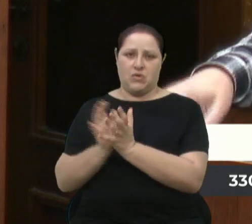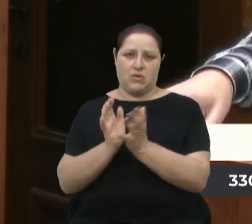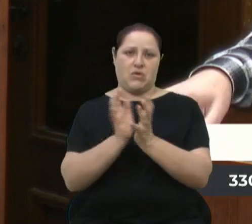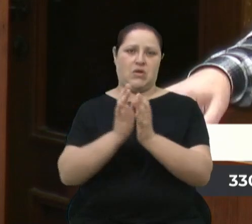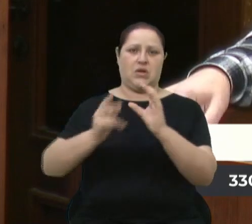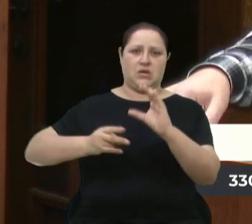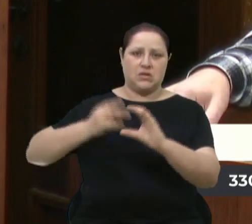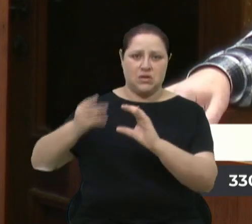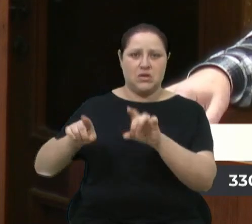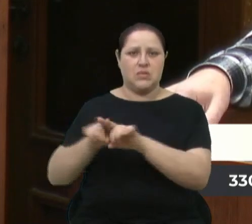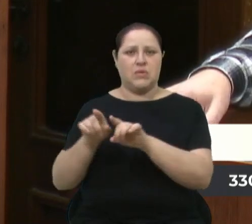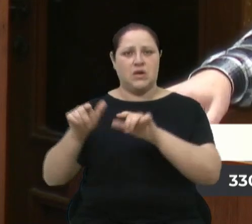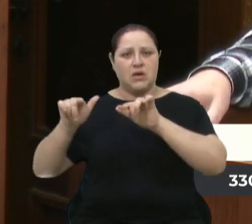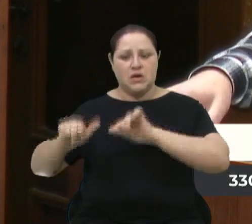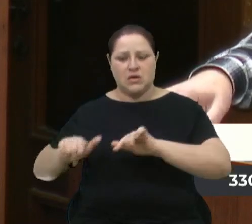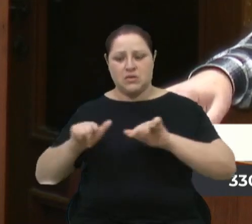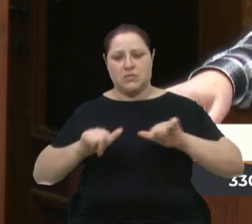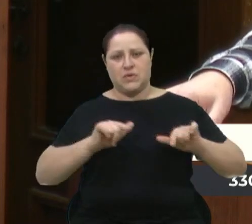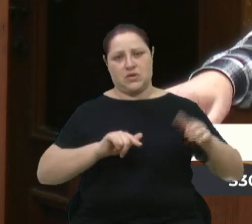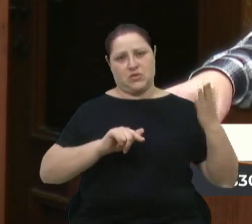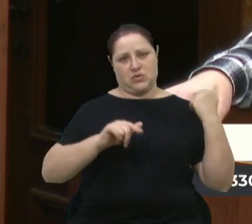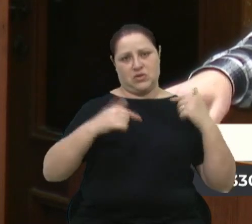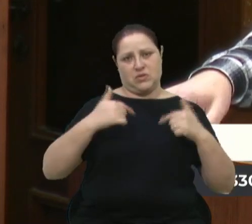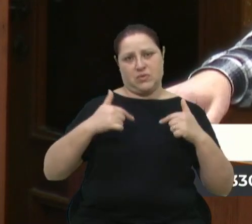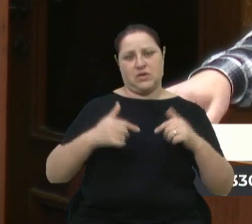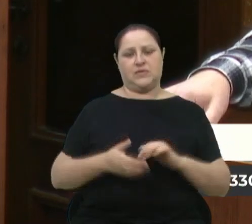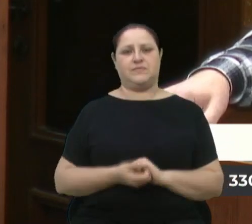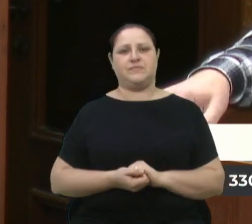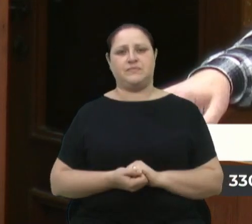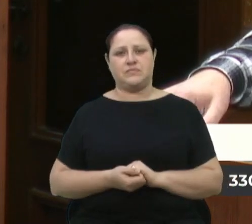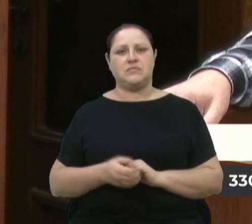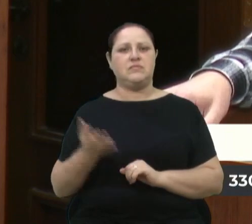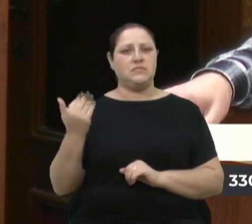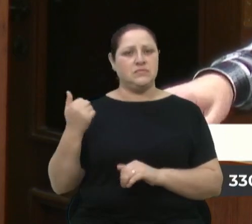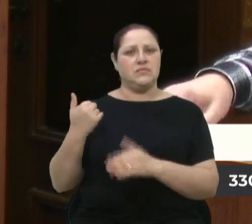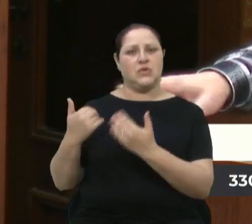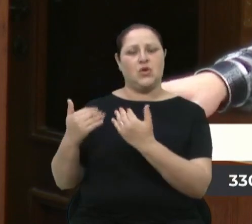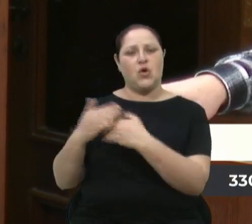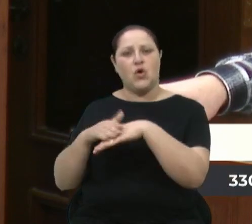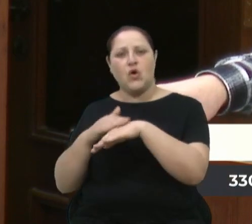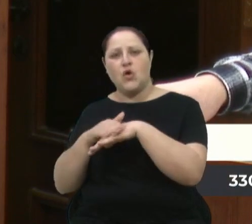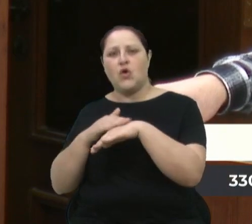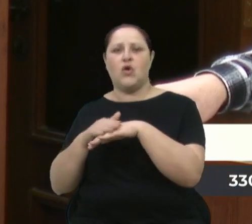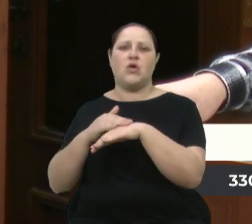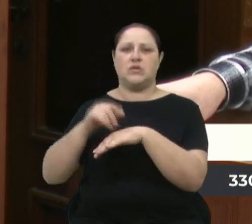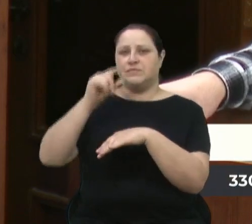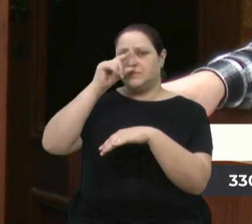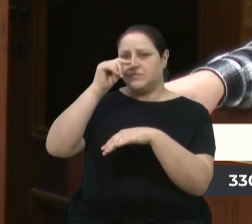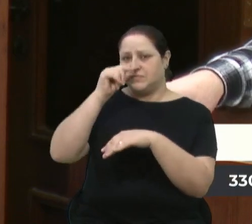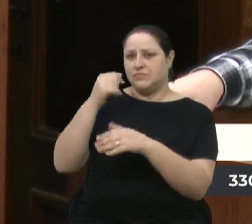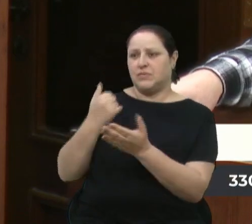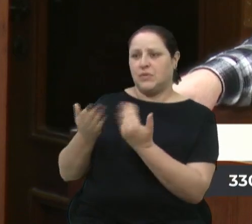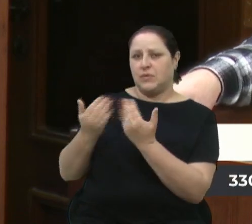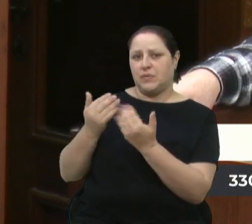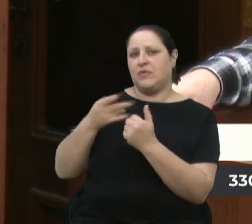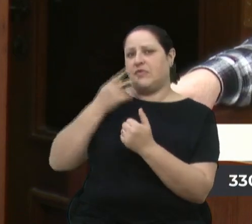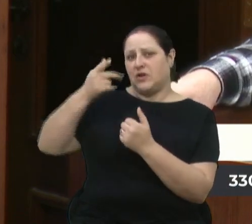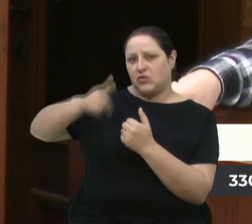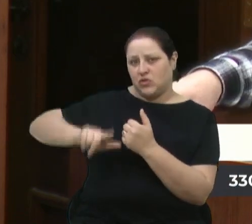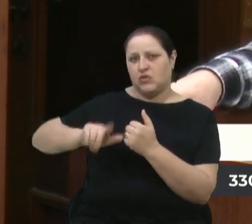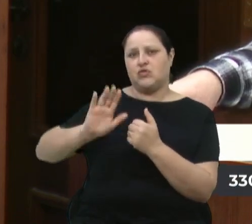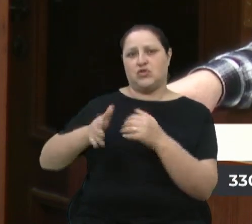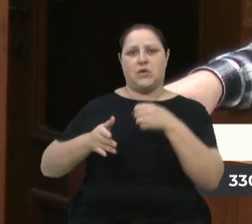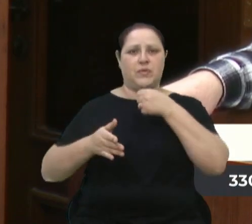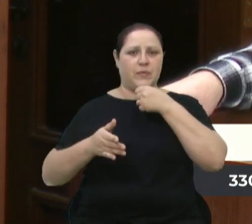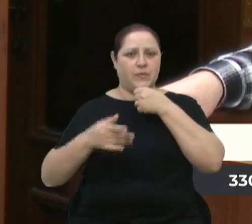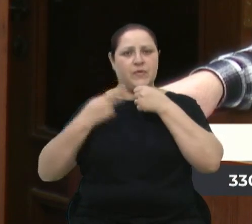casa ou dos espaços que trabalhei. E quando conversava com o vereador Sandro Fantinel, reiterava o que falei aqui no